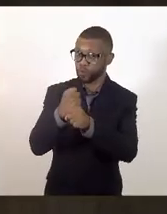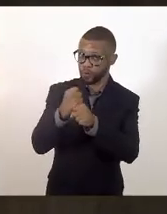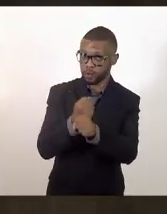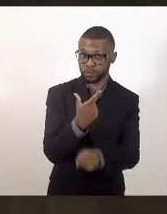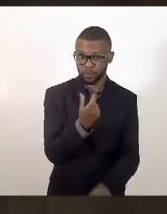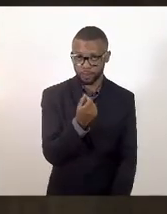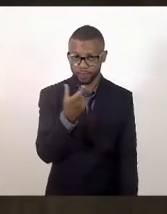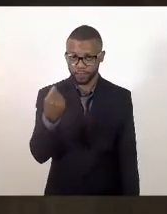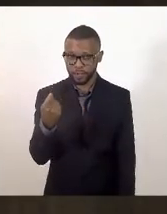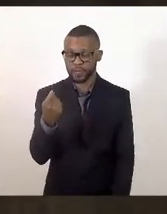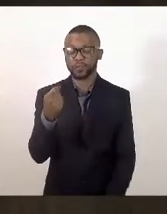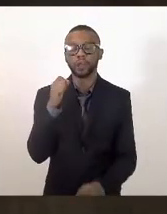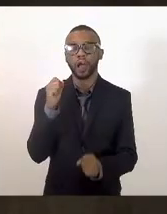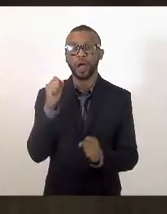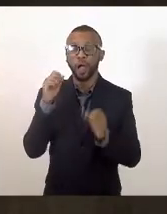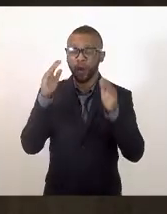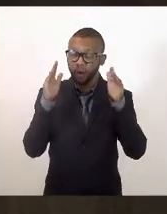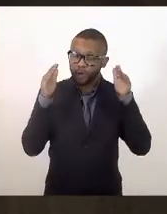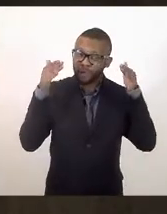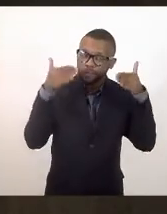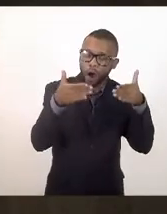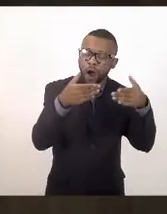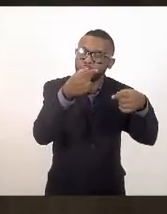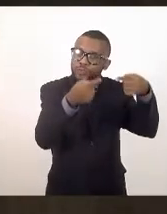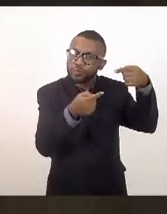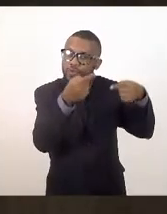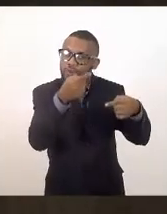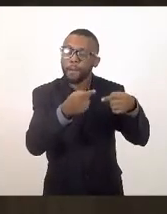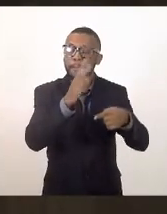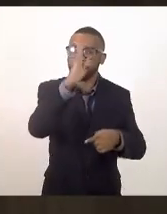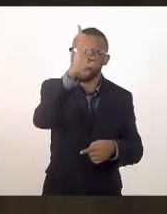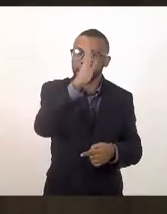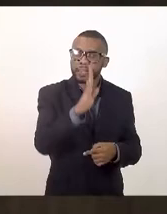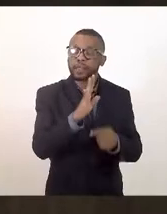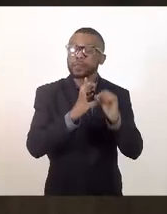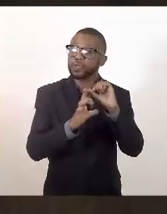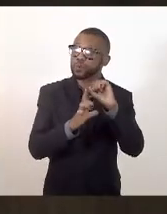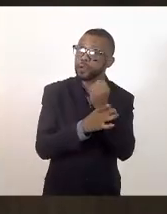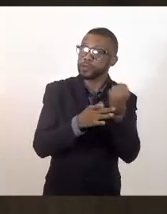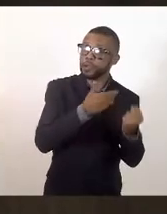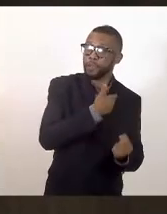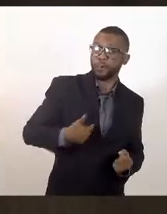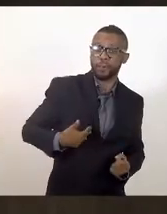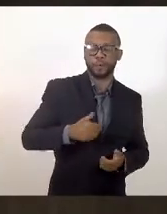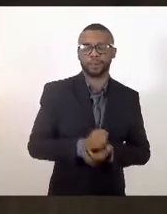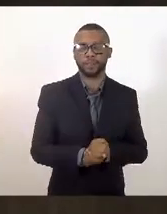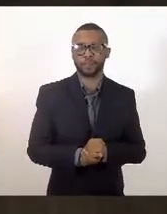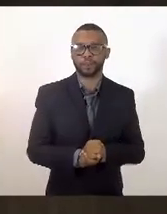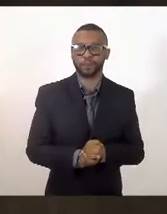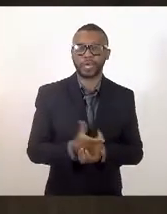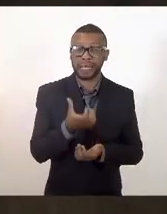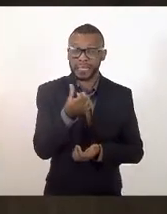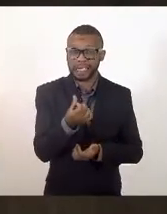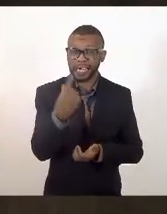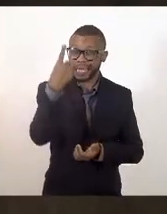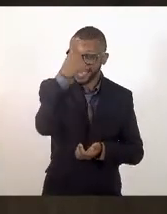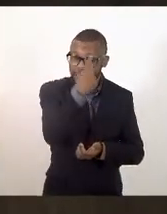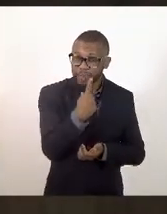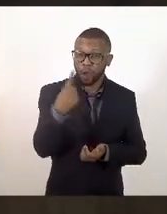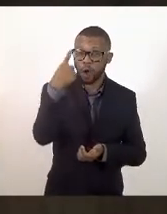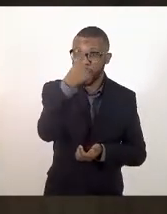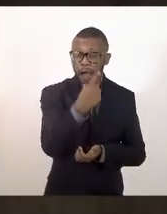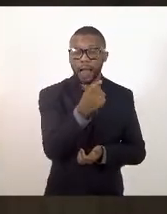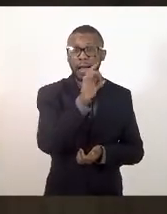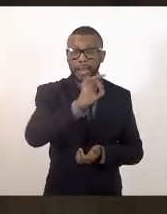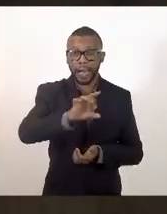segundo o Fórum Brasileiro de Segurança Pública, a cada 6 horas nós tivemos